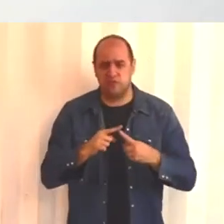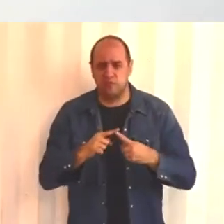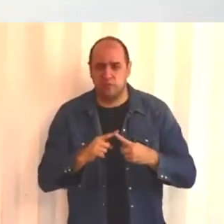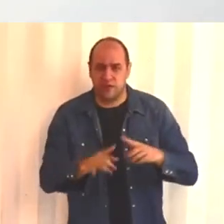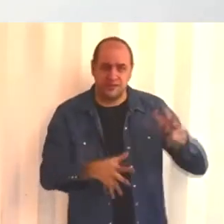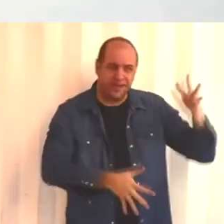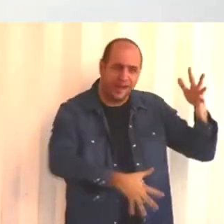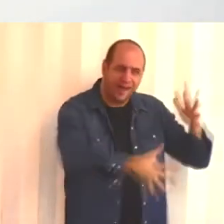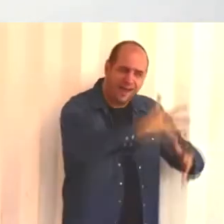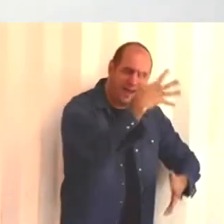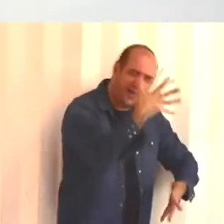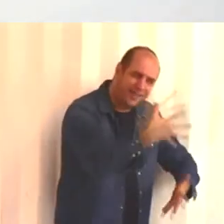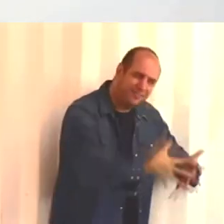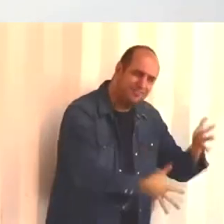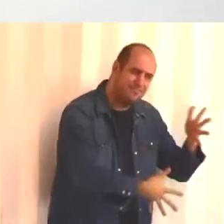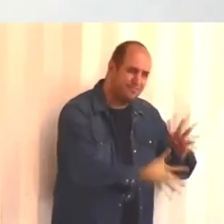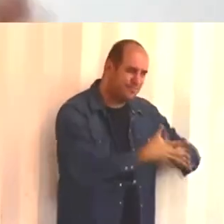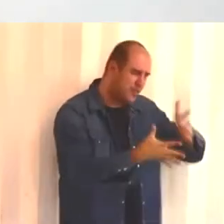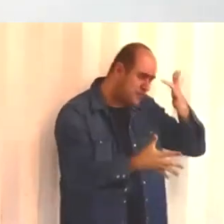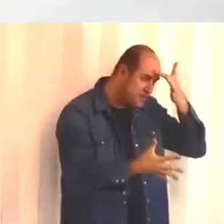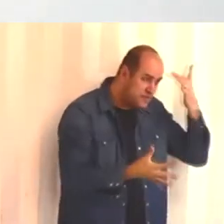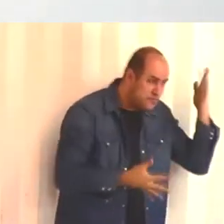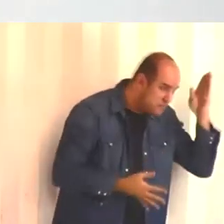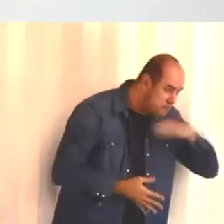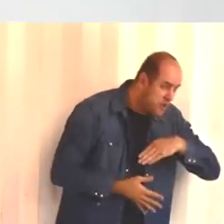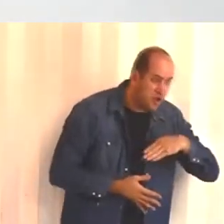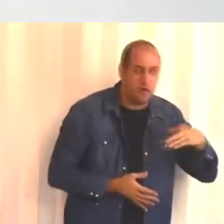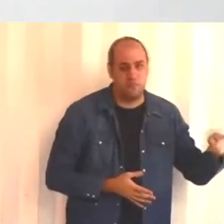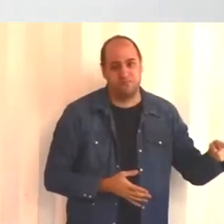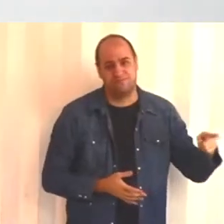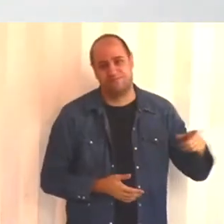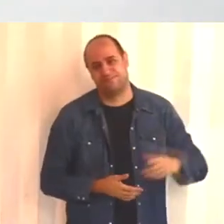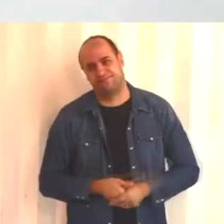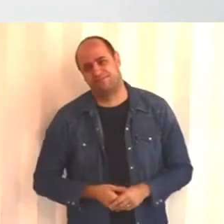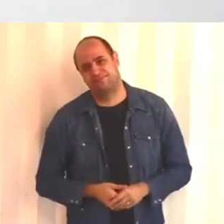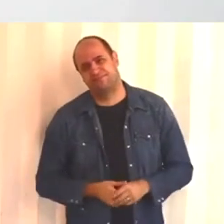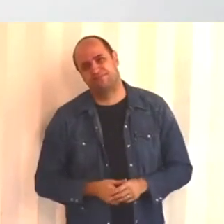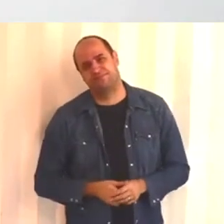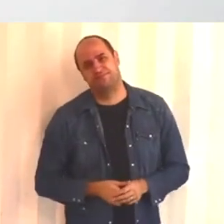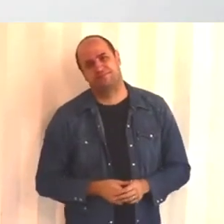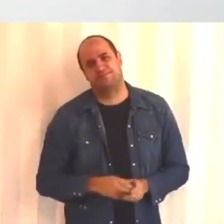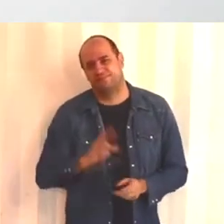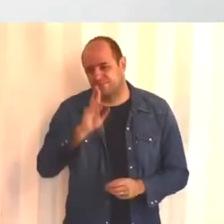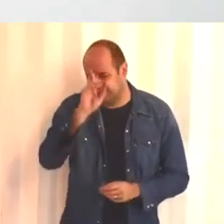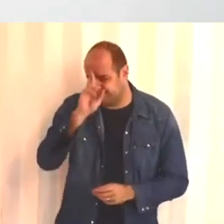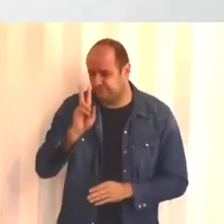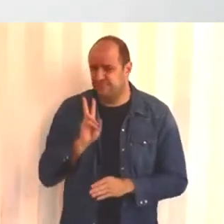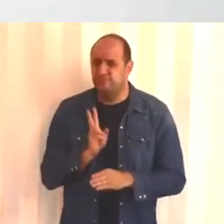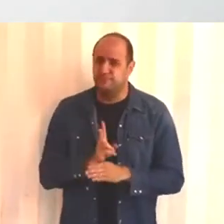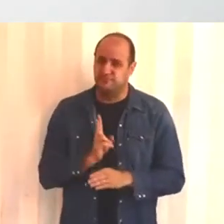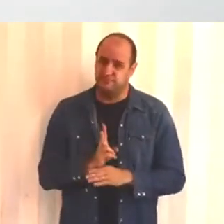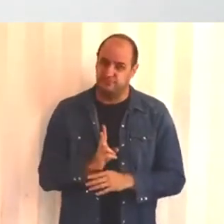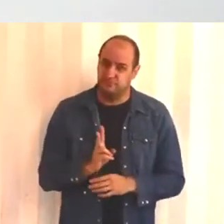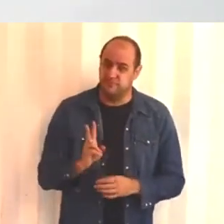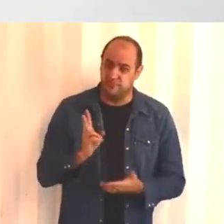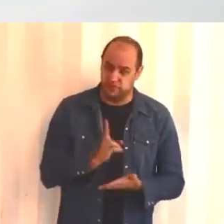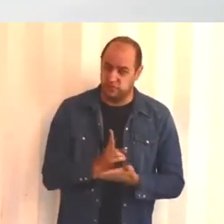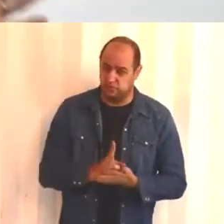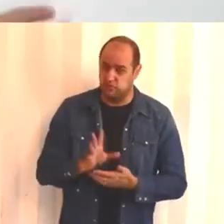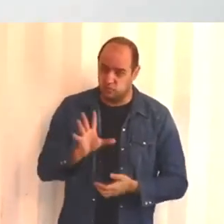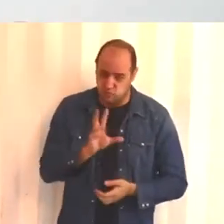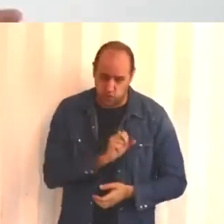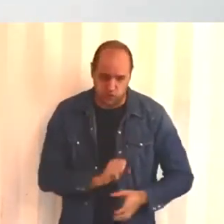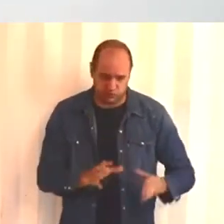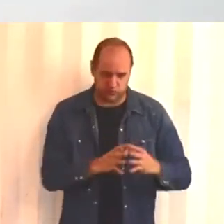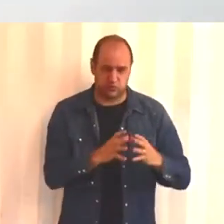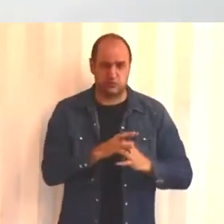transtorna o caminho dos ímpios. O Senhor tem sempre uma predileção especial por esse grupo de pessoas. Você pode acompanhar